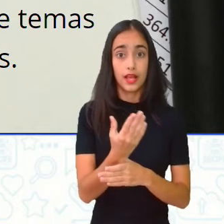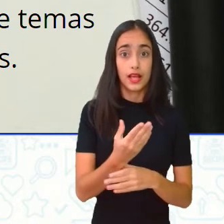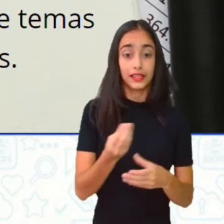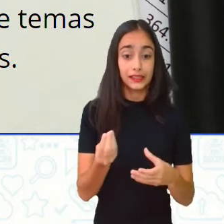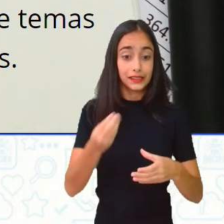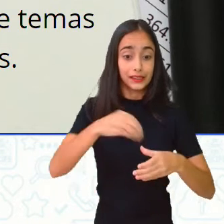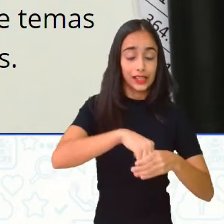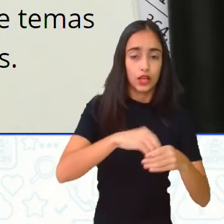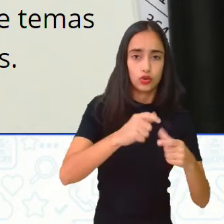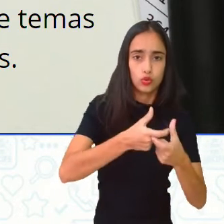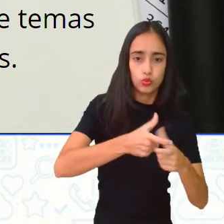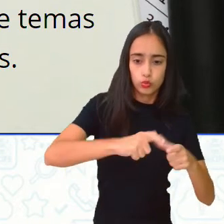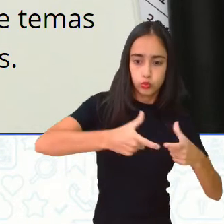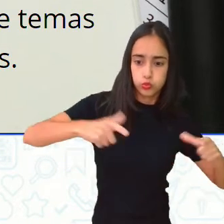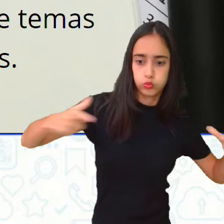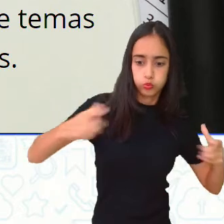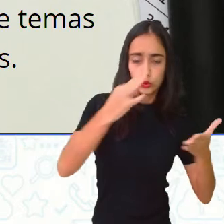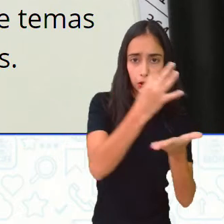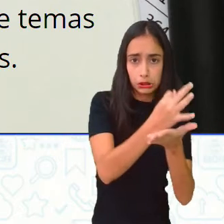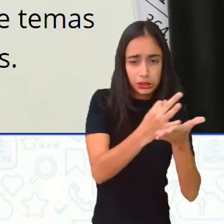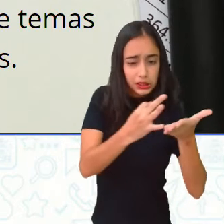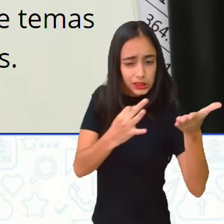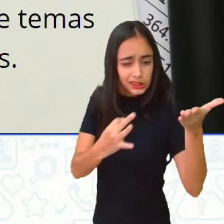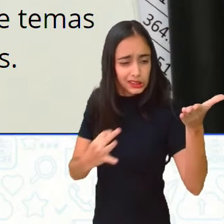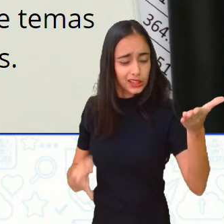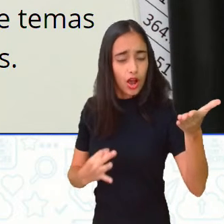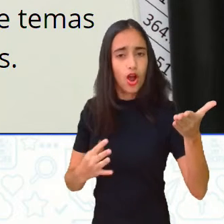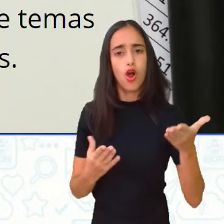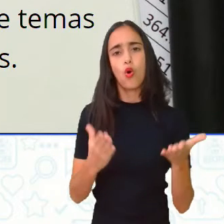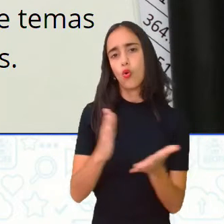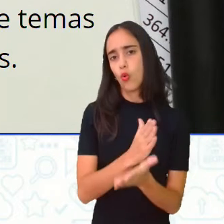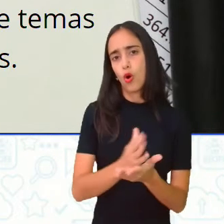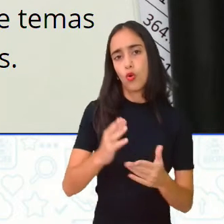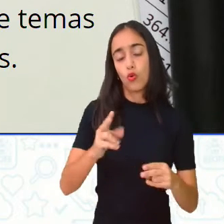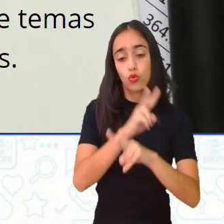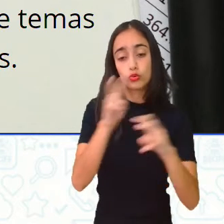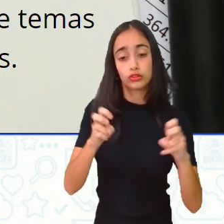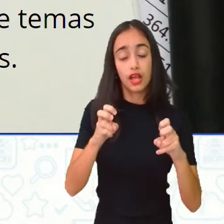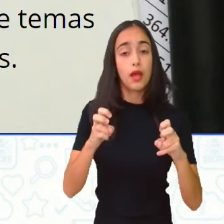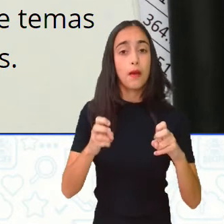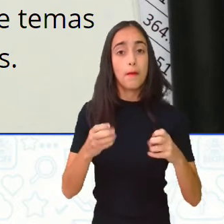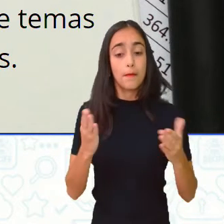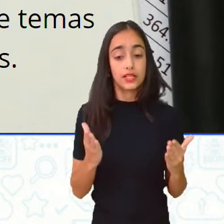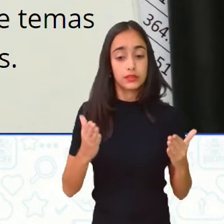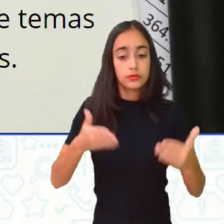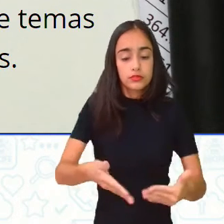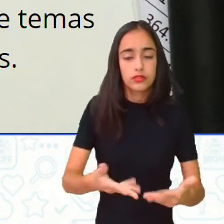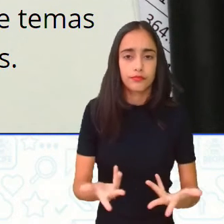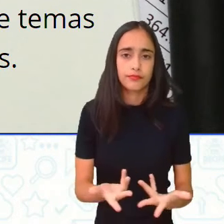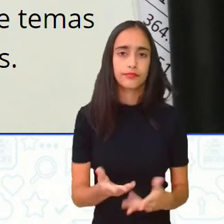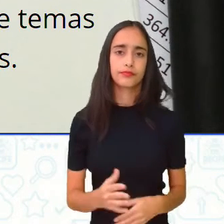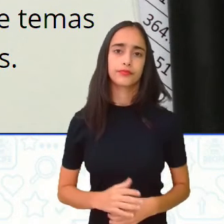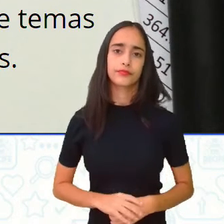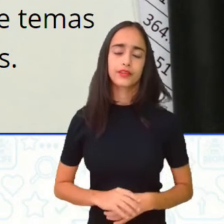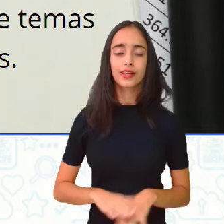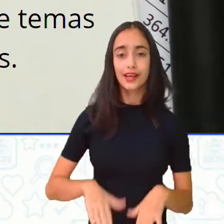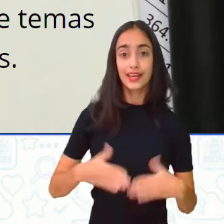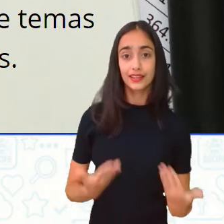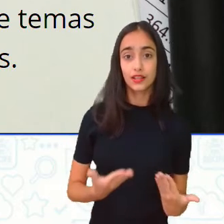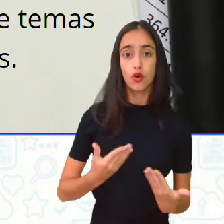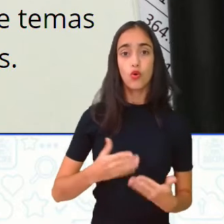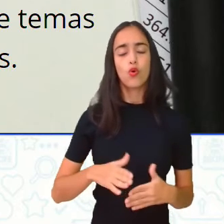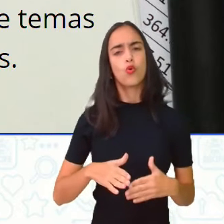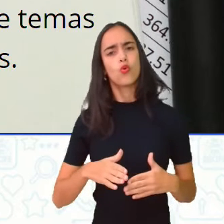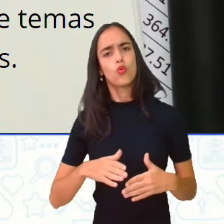complexos sobre temas específicos. Então, é quando eu tenho um texto grande que tem muitos desdobramentos com relação a um assunto